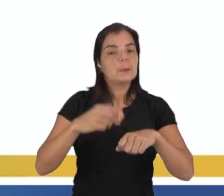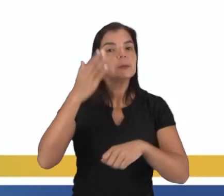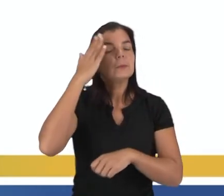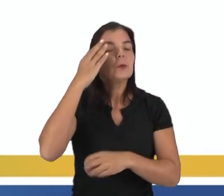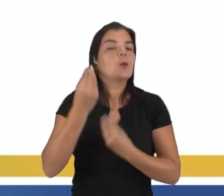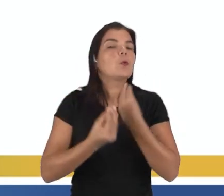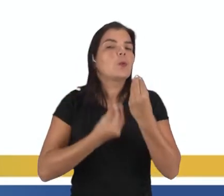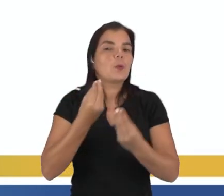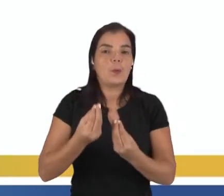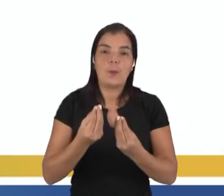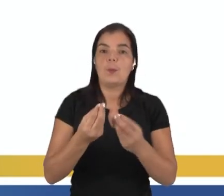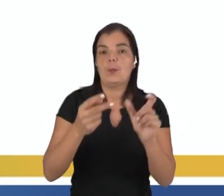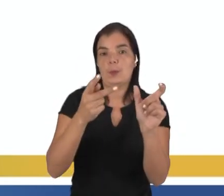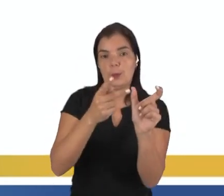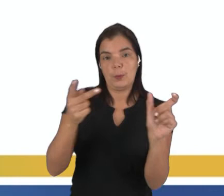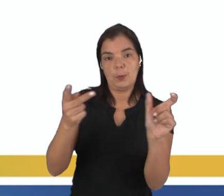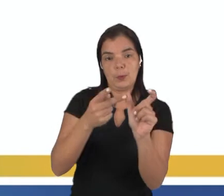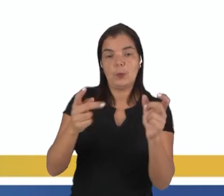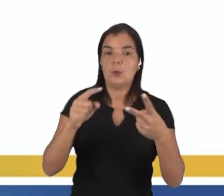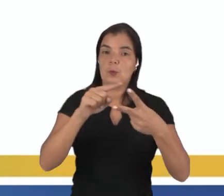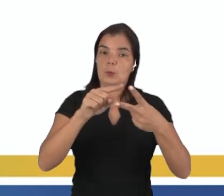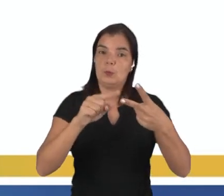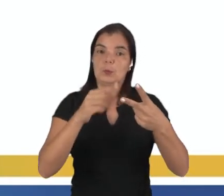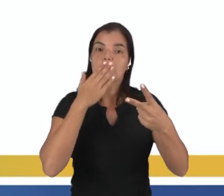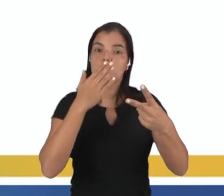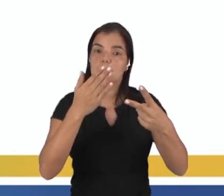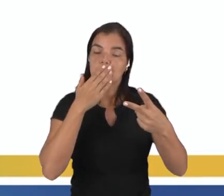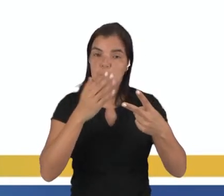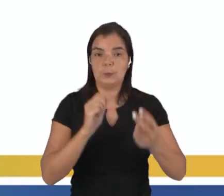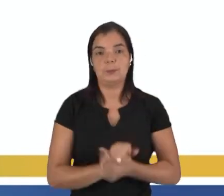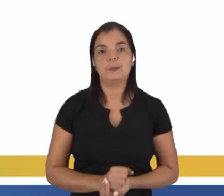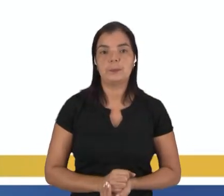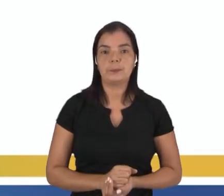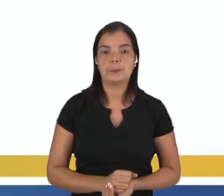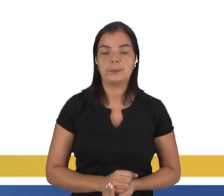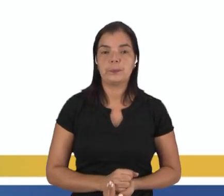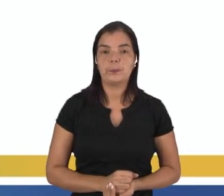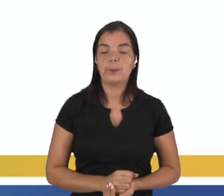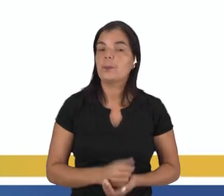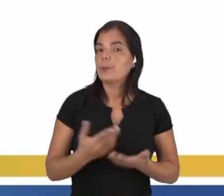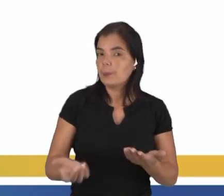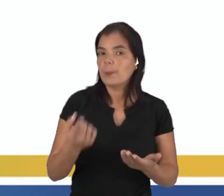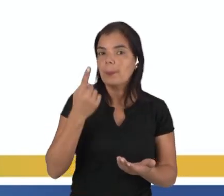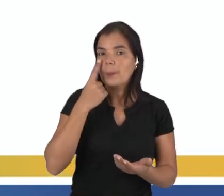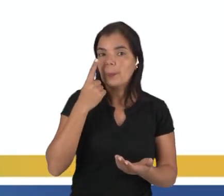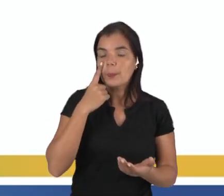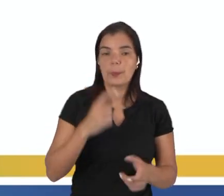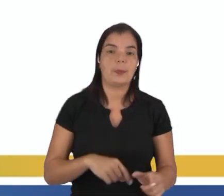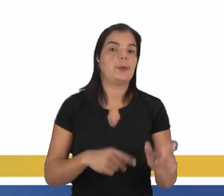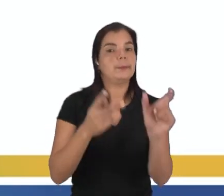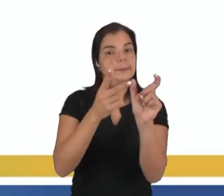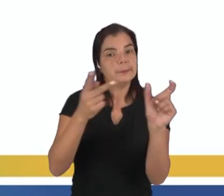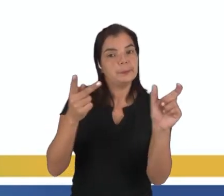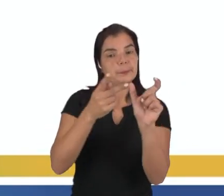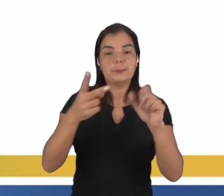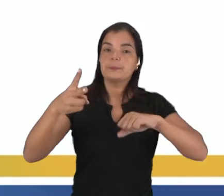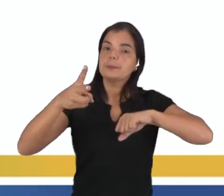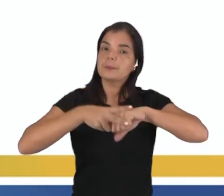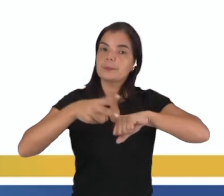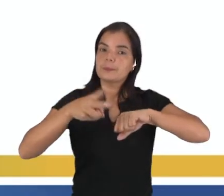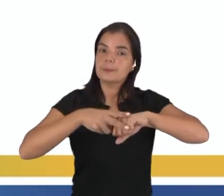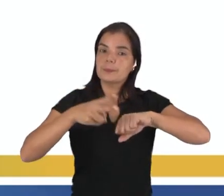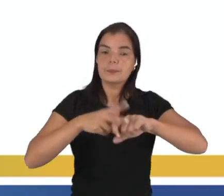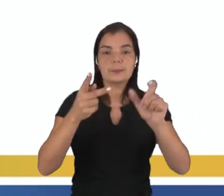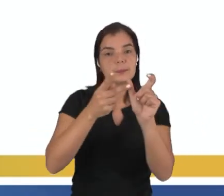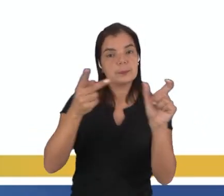saber sobre o predicado. Existem 2 tipos de predicado. Então, veja bem, temos o predicado verbal. O